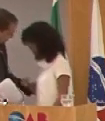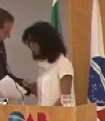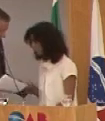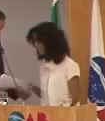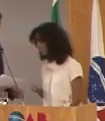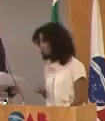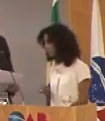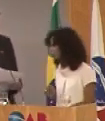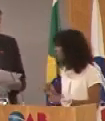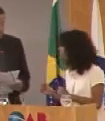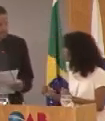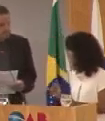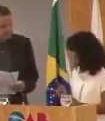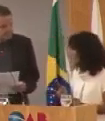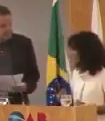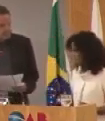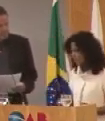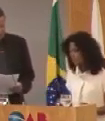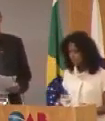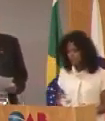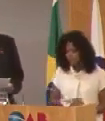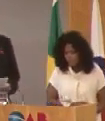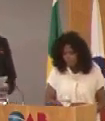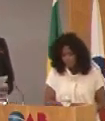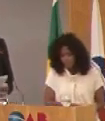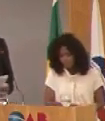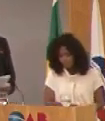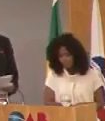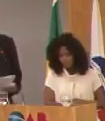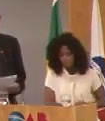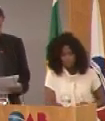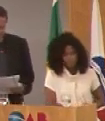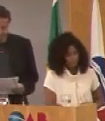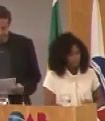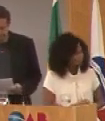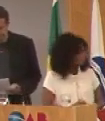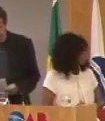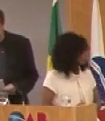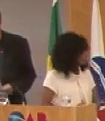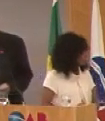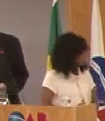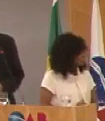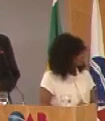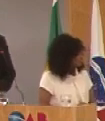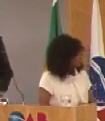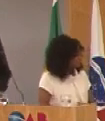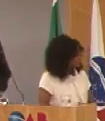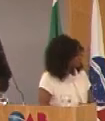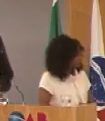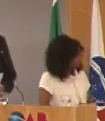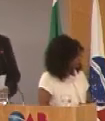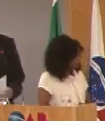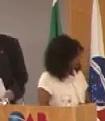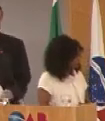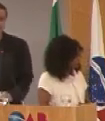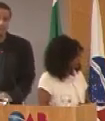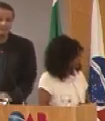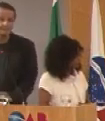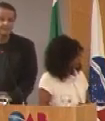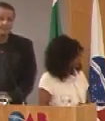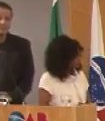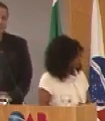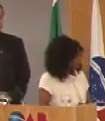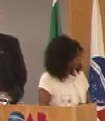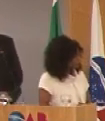de professores em sala de aula, que foi... Enfim, ainda continua muito violento, professoras e professores